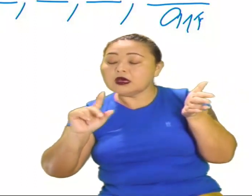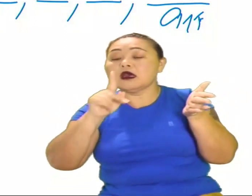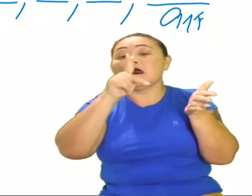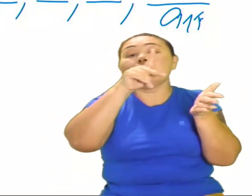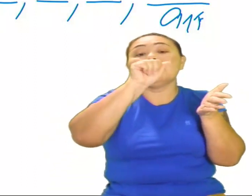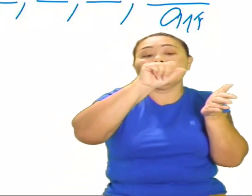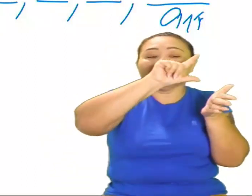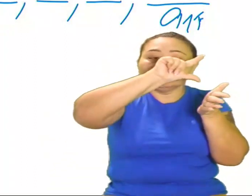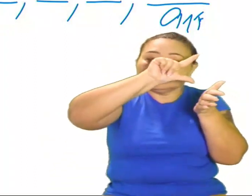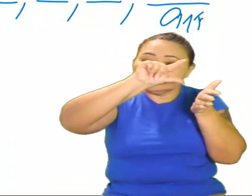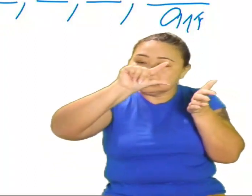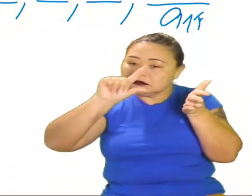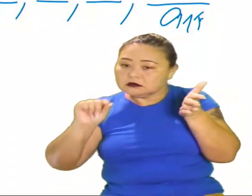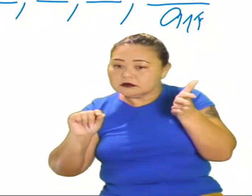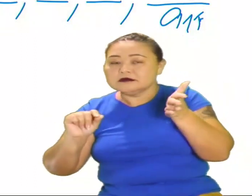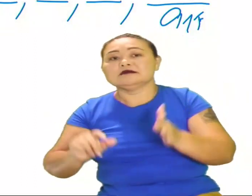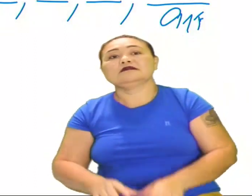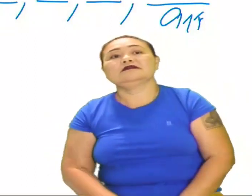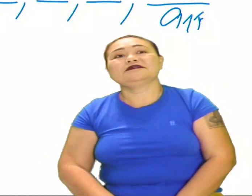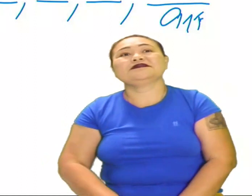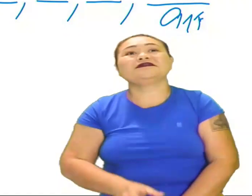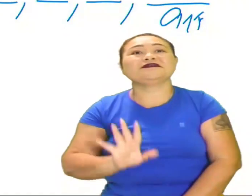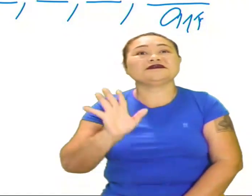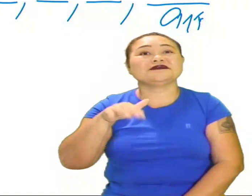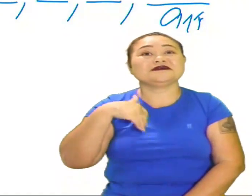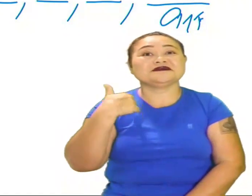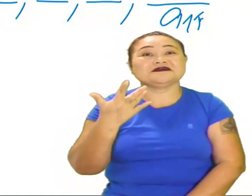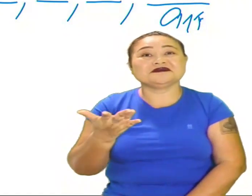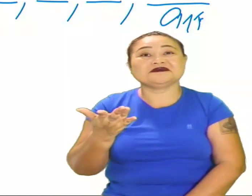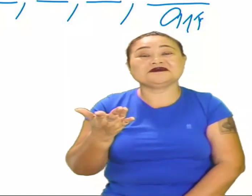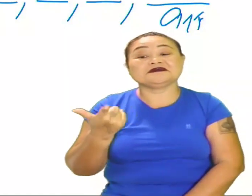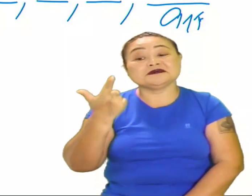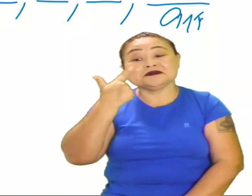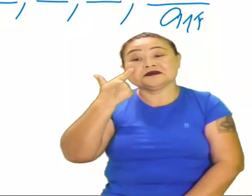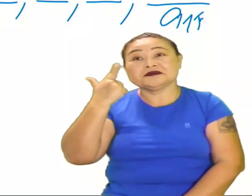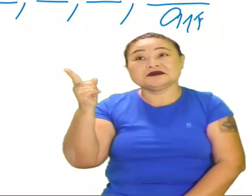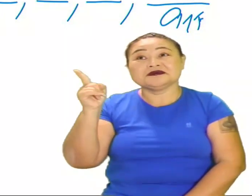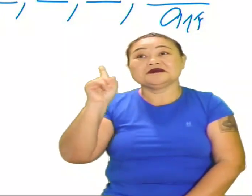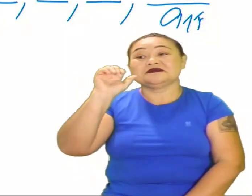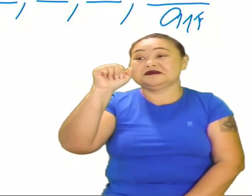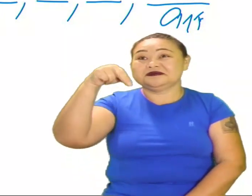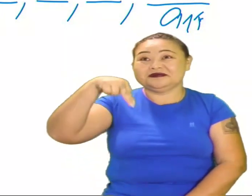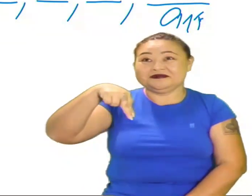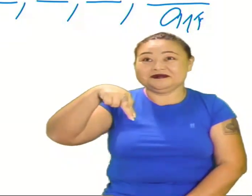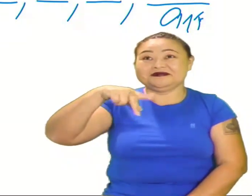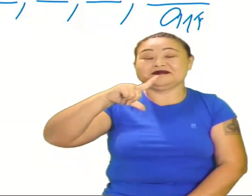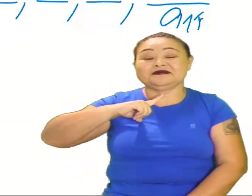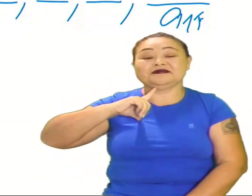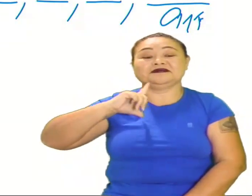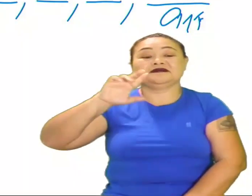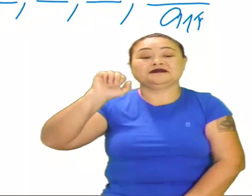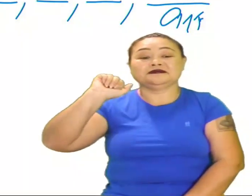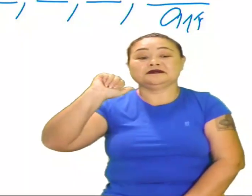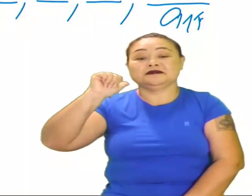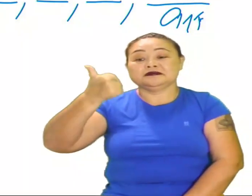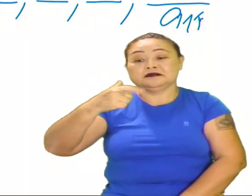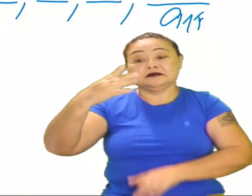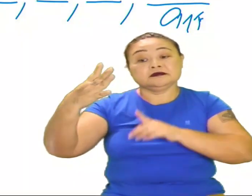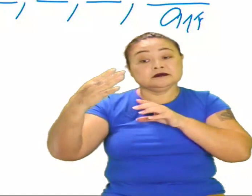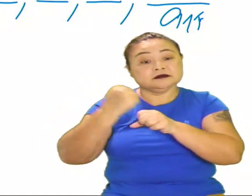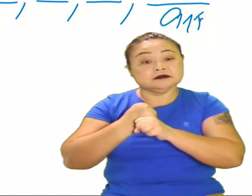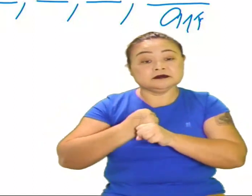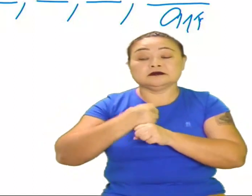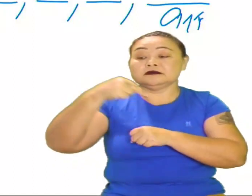PA decrescente. Então vamos ver lá. Olha lá, a N é igual a 1 mais